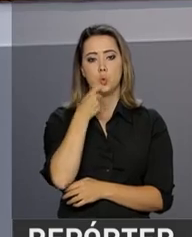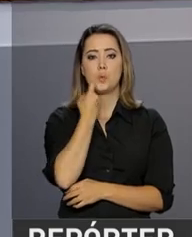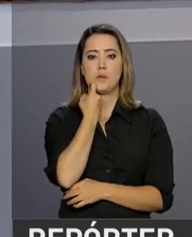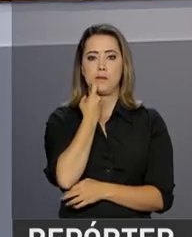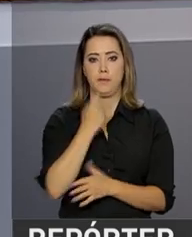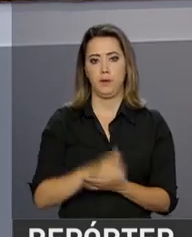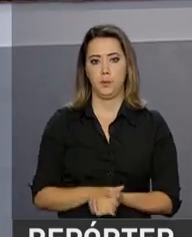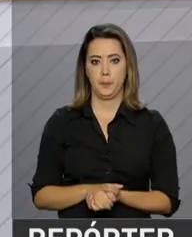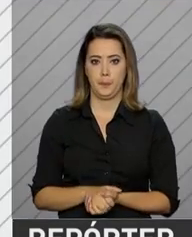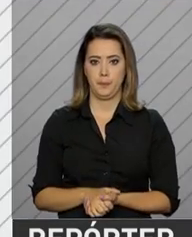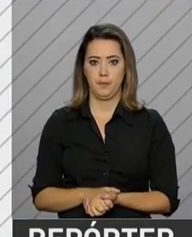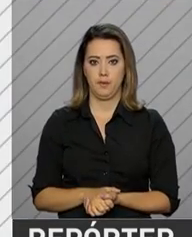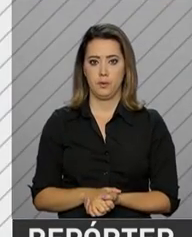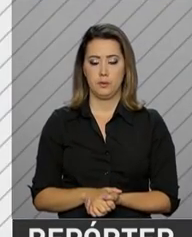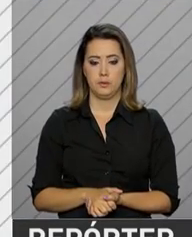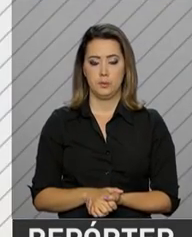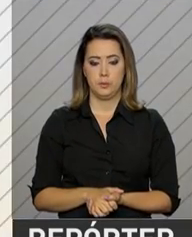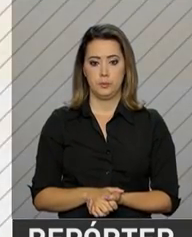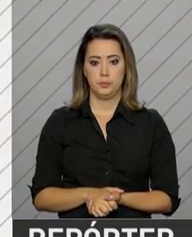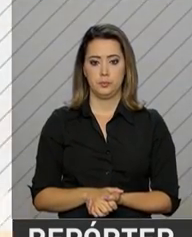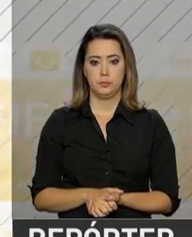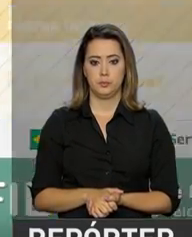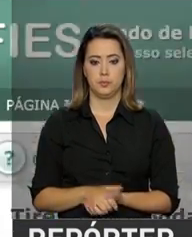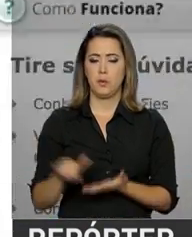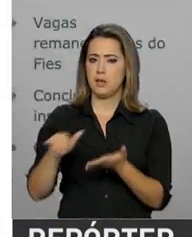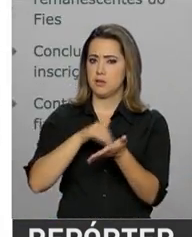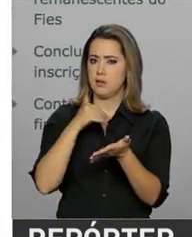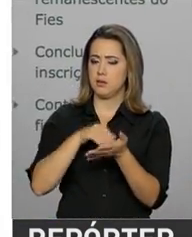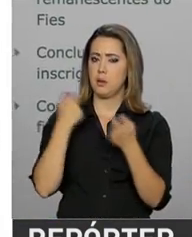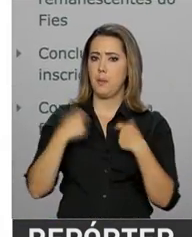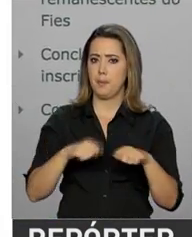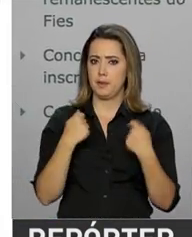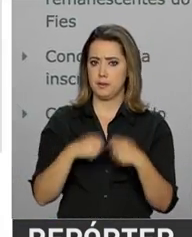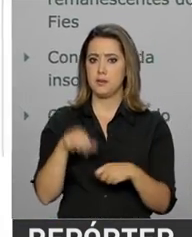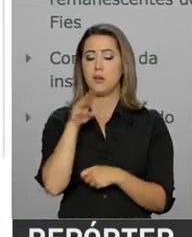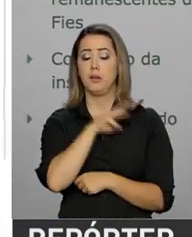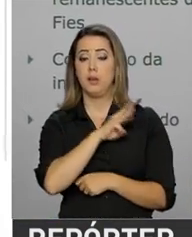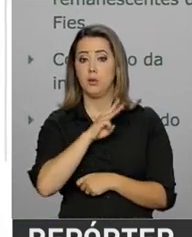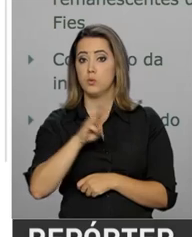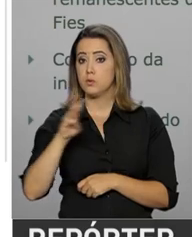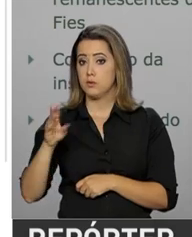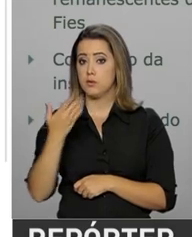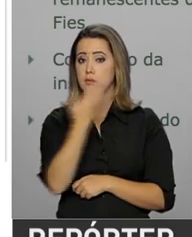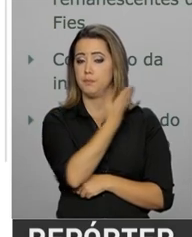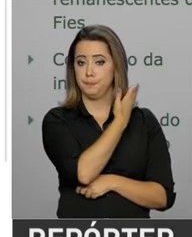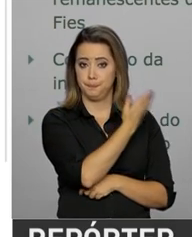de julho o cadastro deve ser feito em fiesseleção